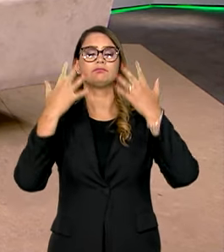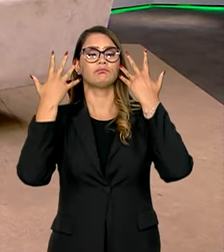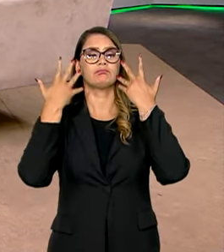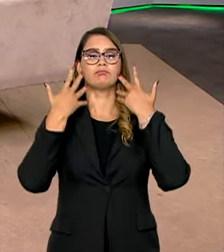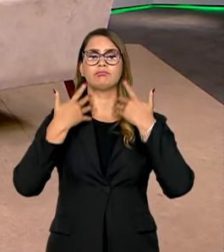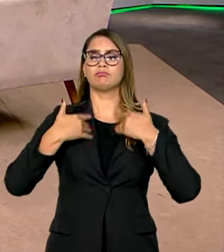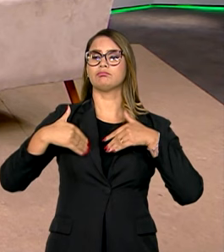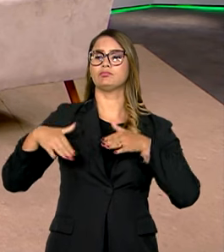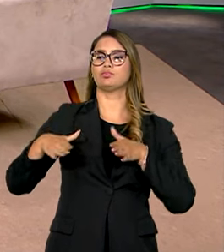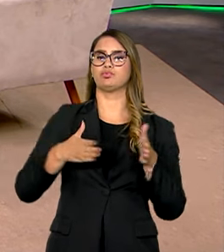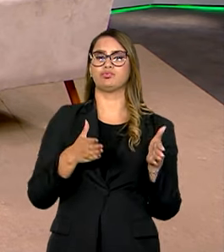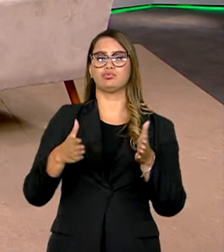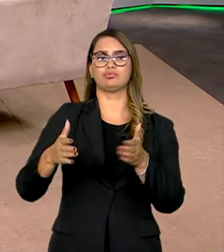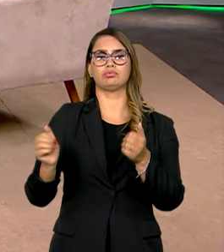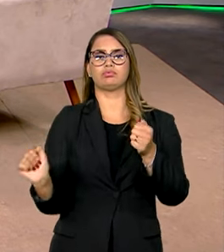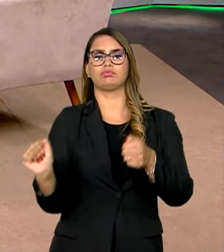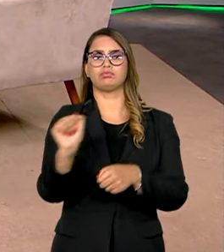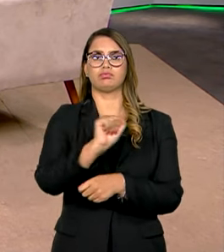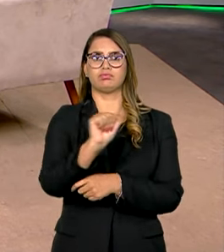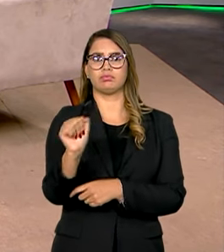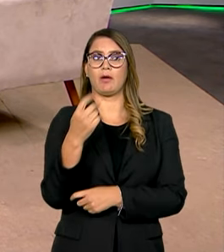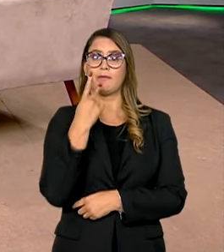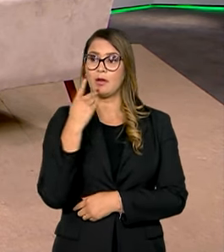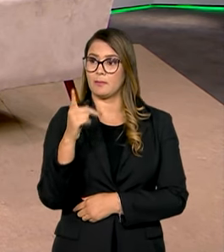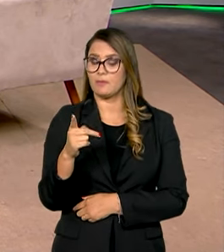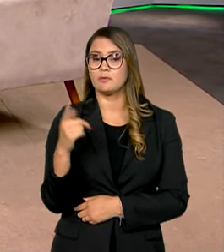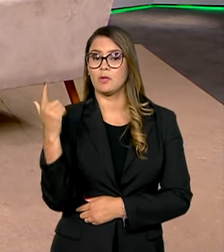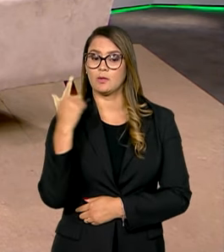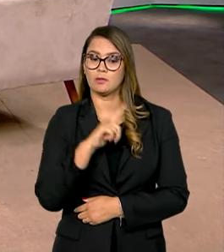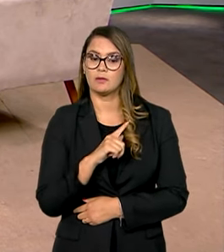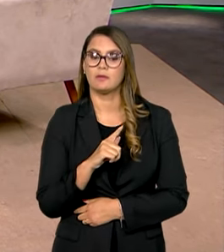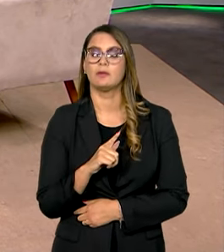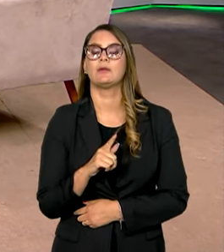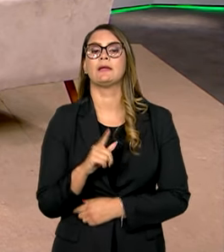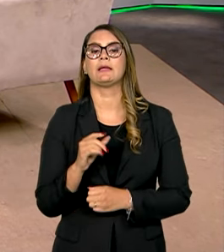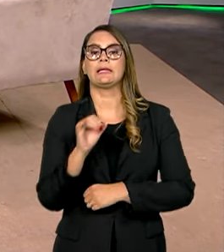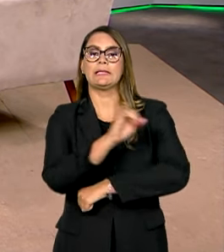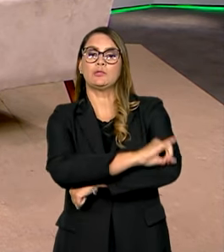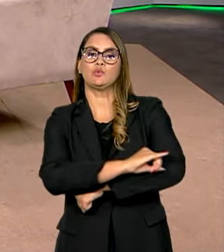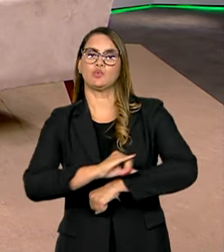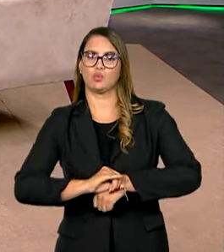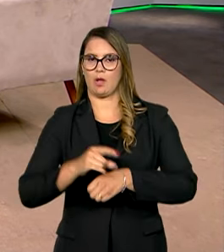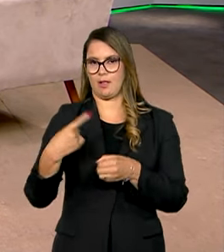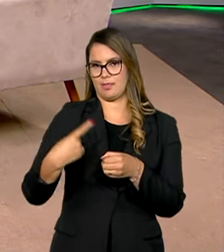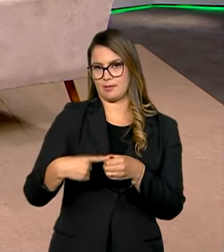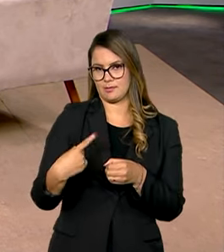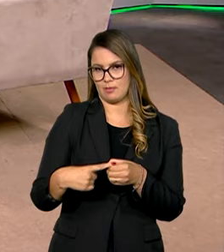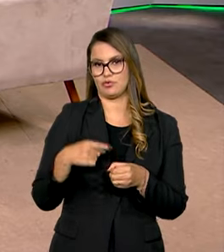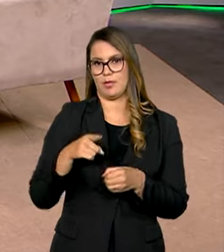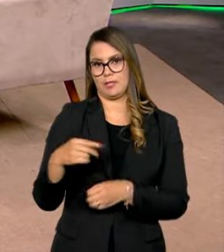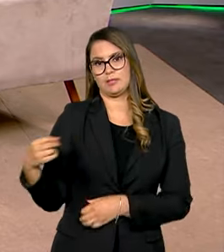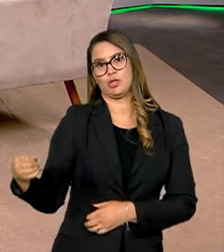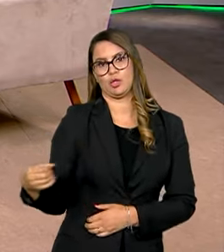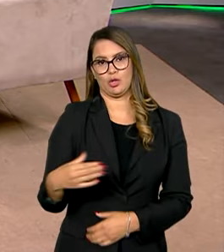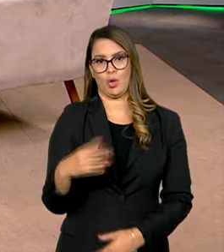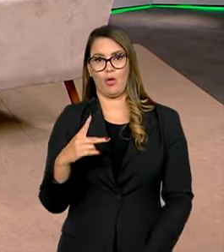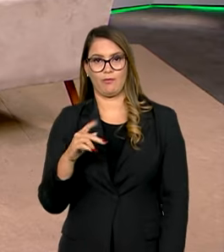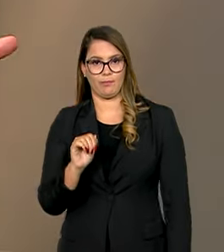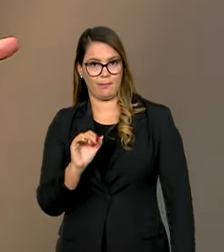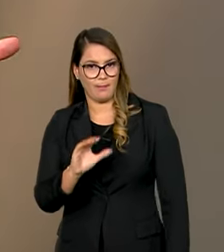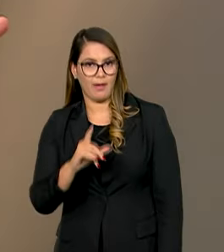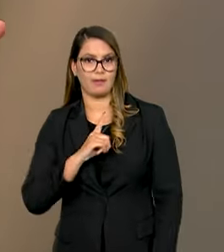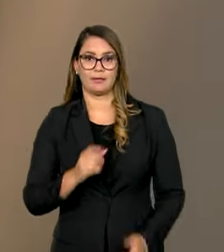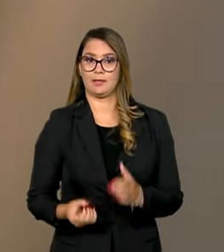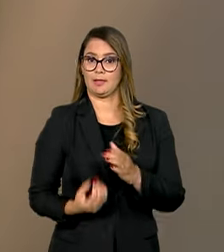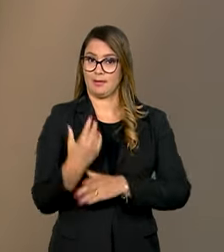qualidade melhor, para que a gente possa, como eu disse a você, dotar a cidade de infraestrutura. Então, esse é o novo PAC, fora disso, a geração